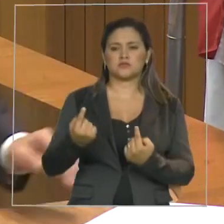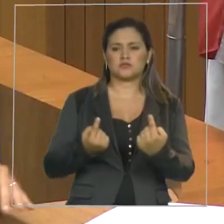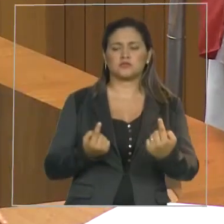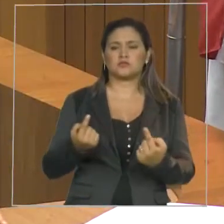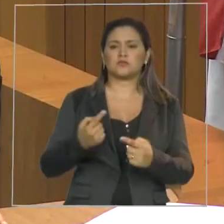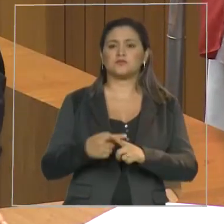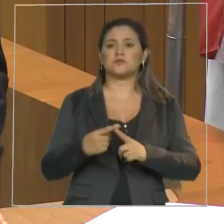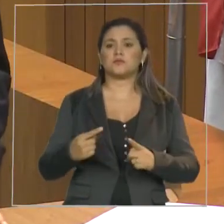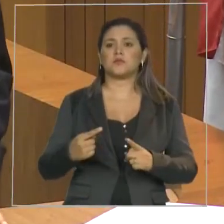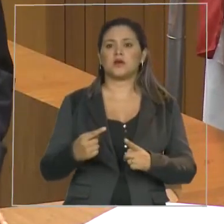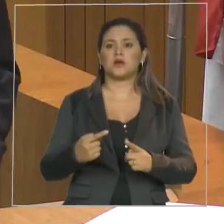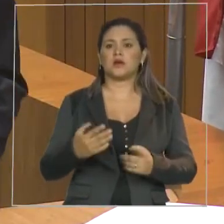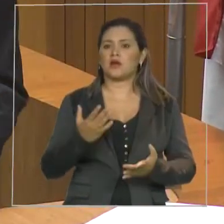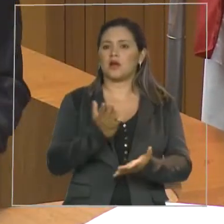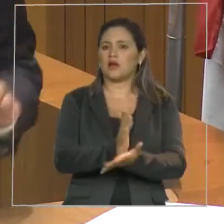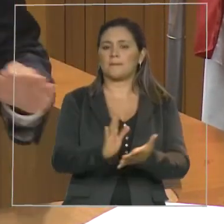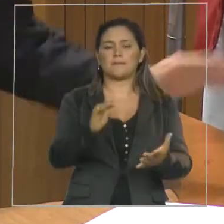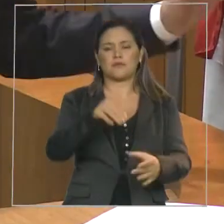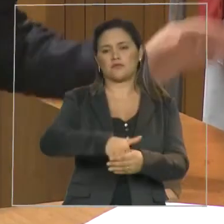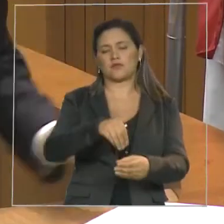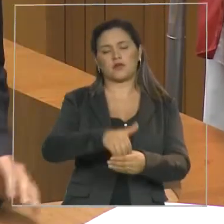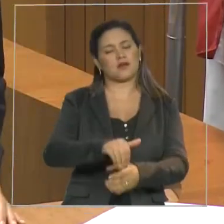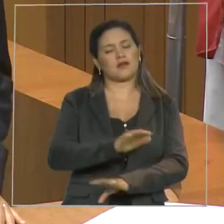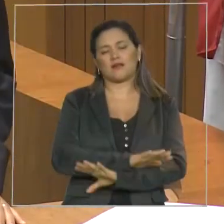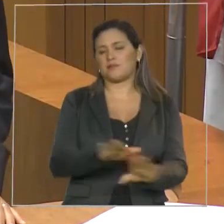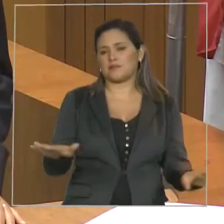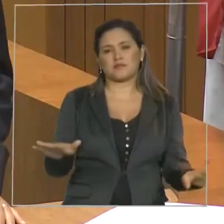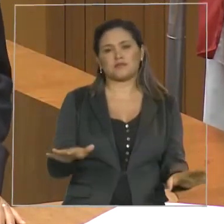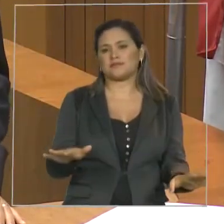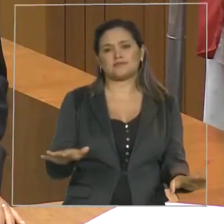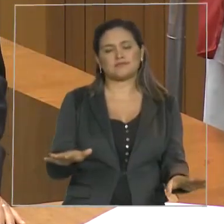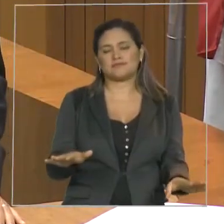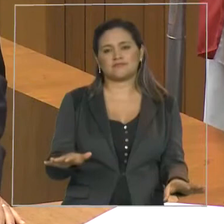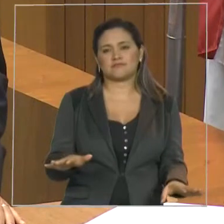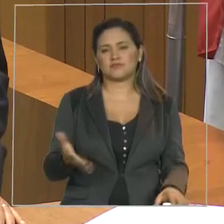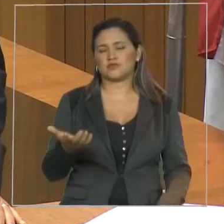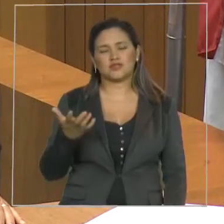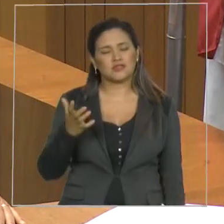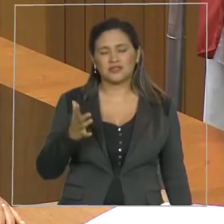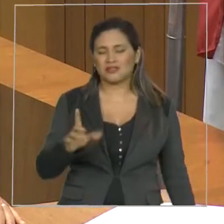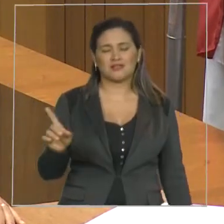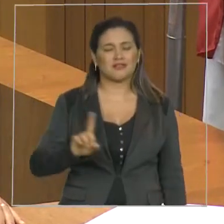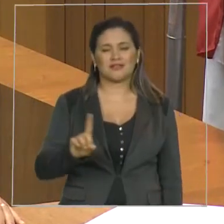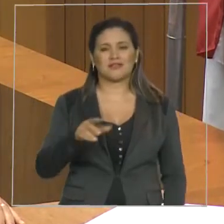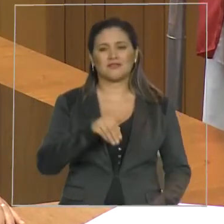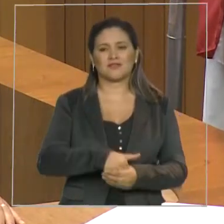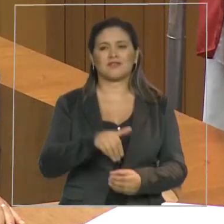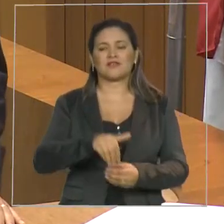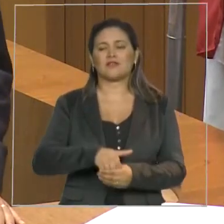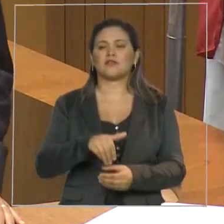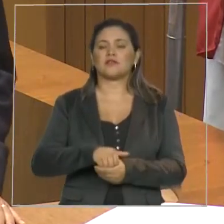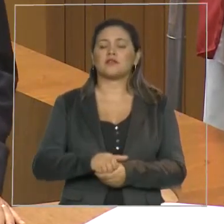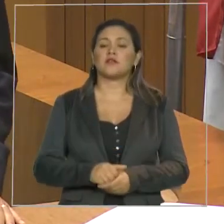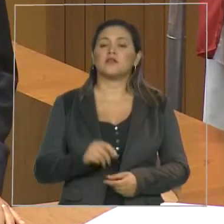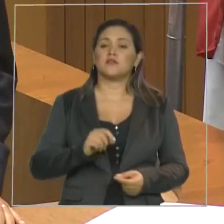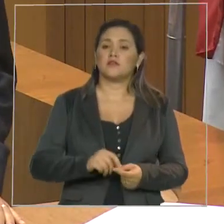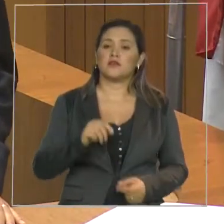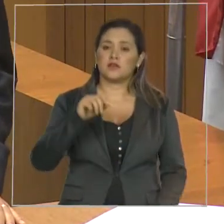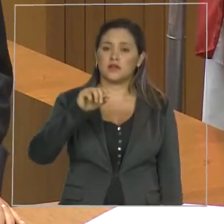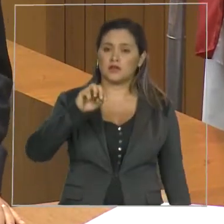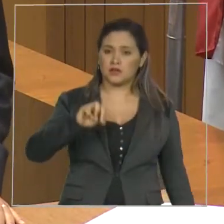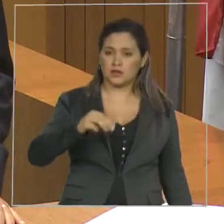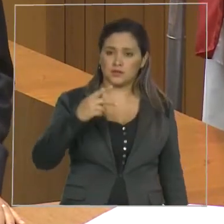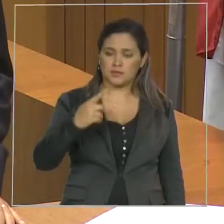com a eleição. Ele tem alergia ao processo democrático. Ele editou uma medida provisória onde diz que o